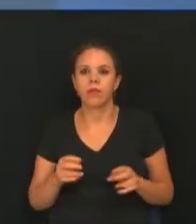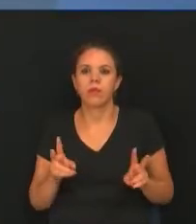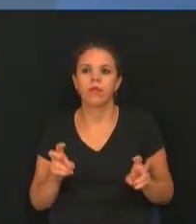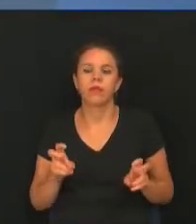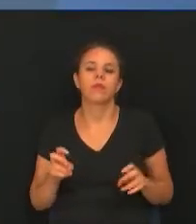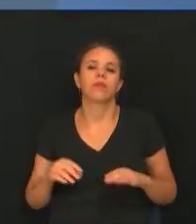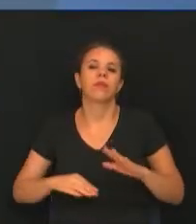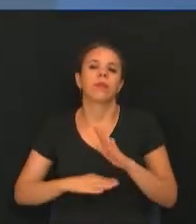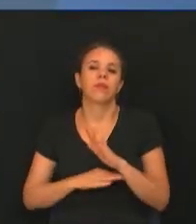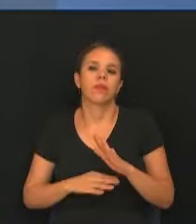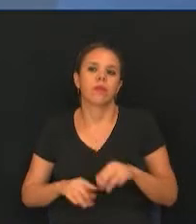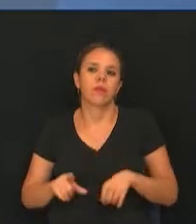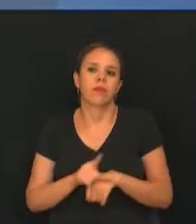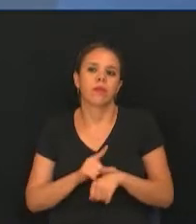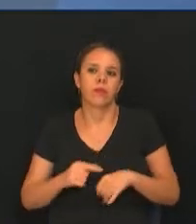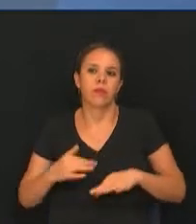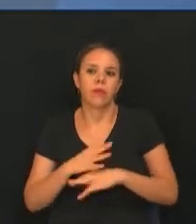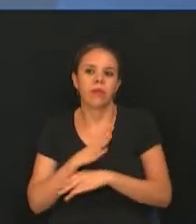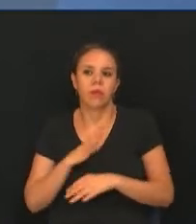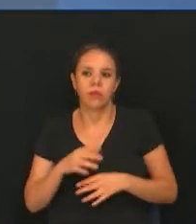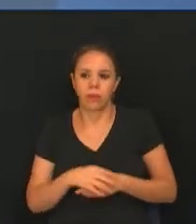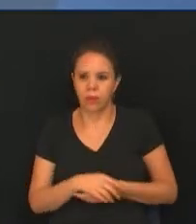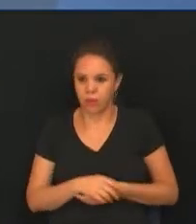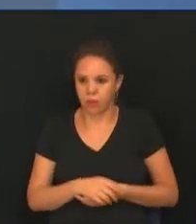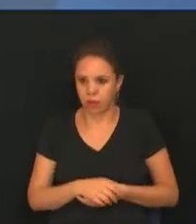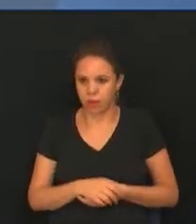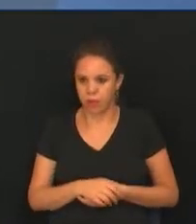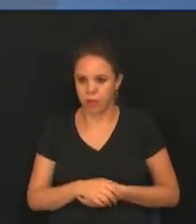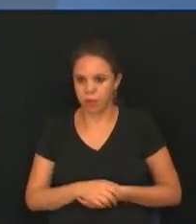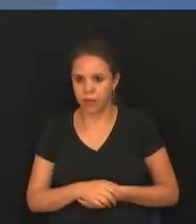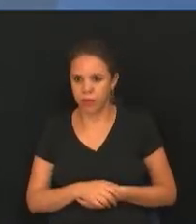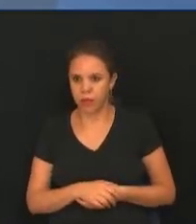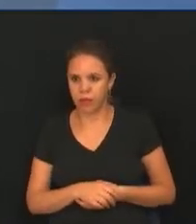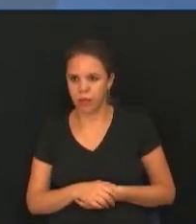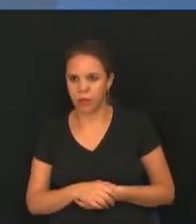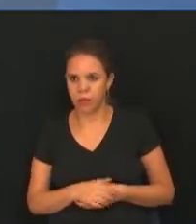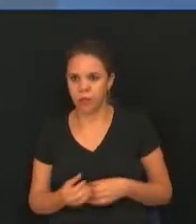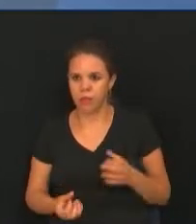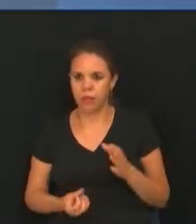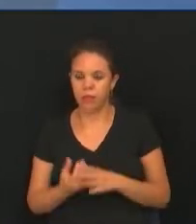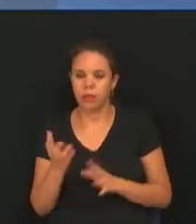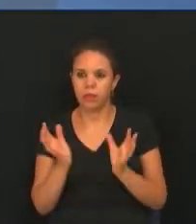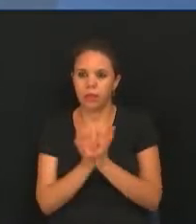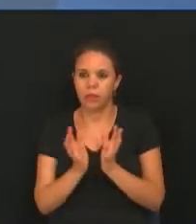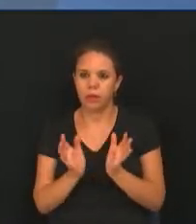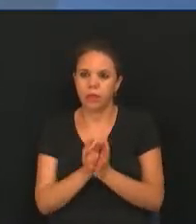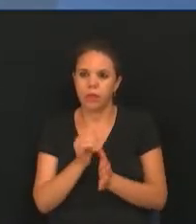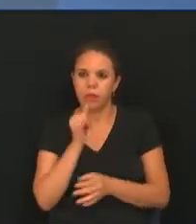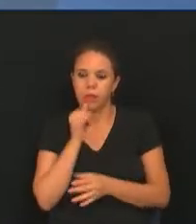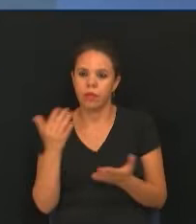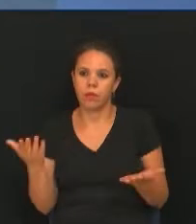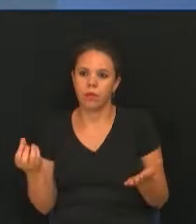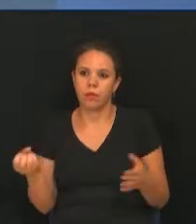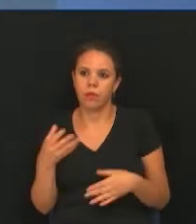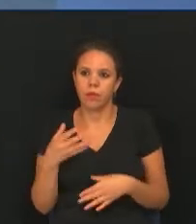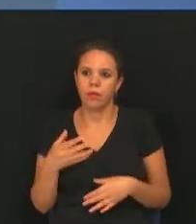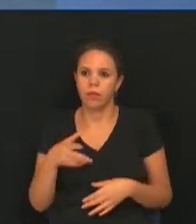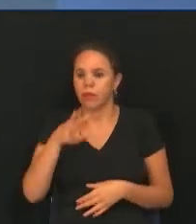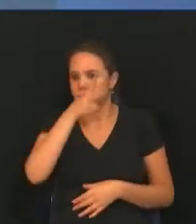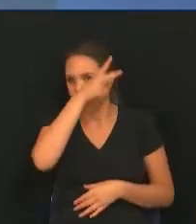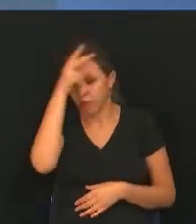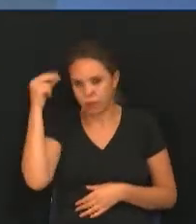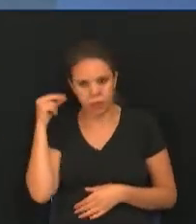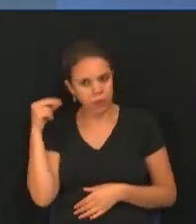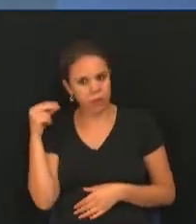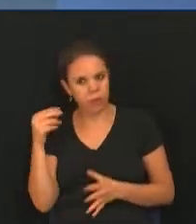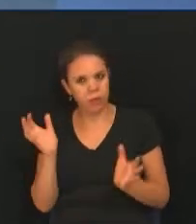legislação urbana, né? A gente criou uma comissão, por exemplo, recentemente na prefeitura, que é a